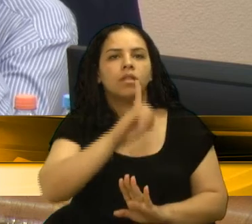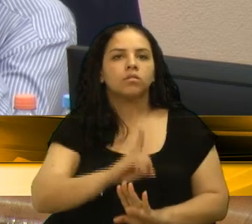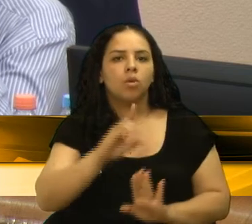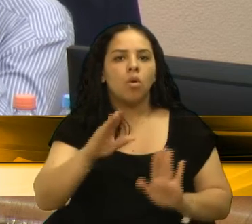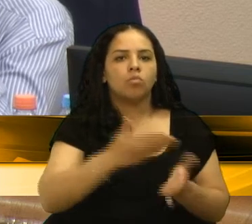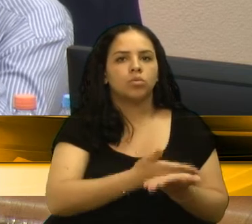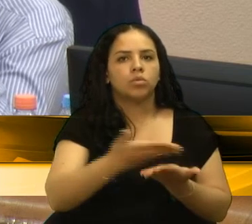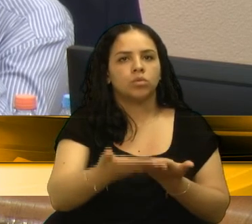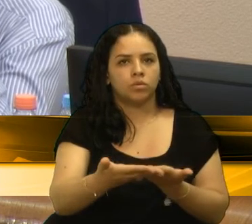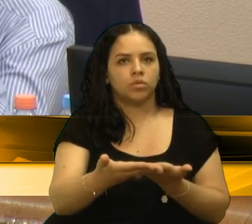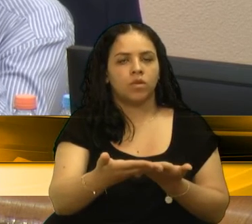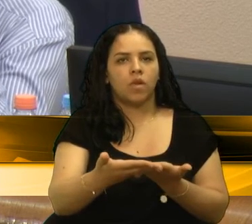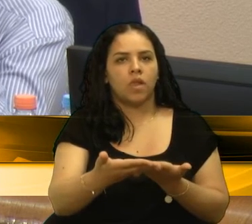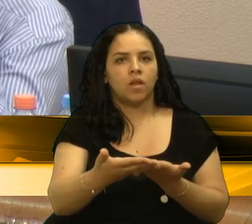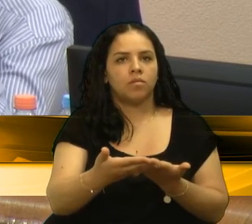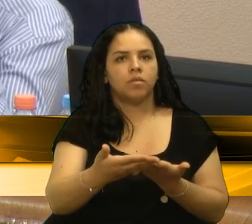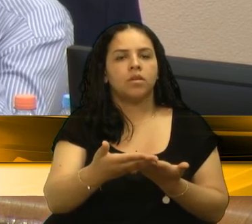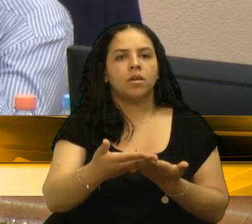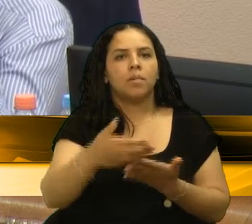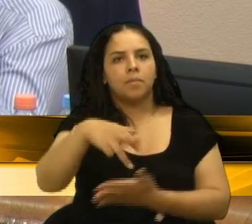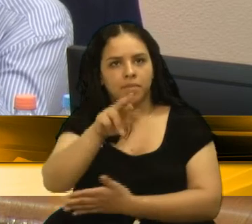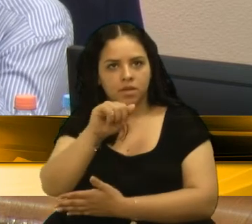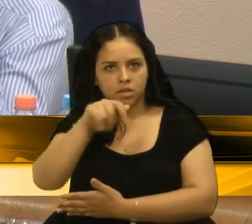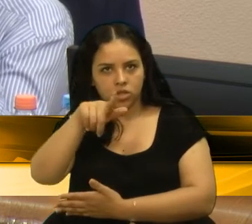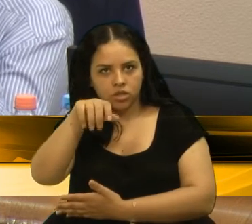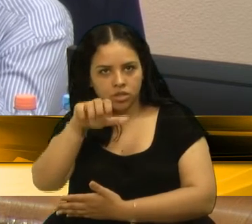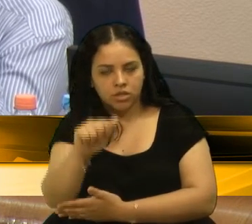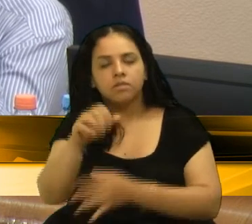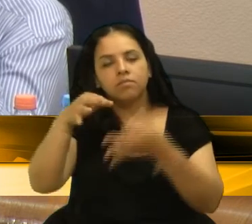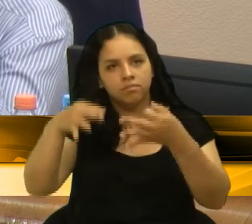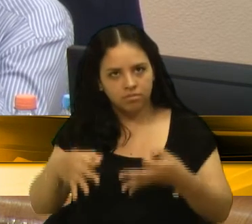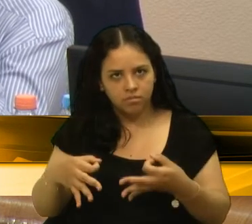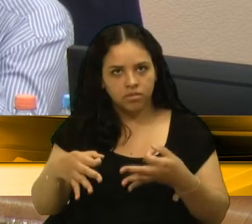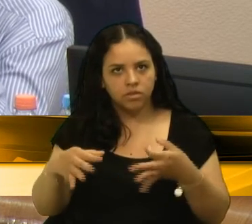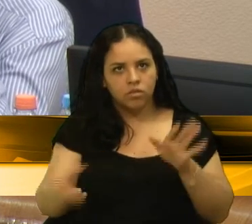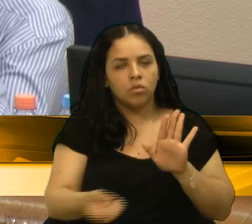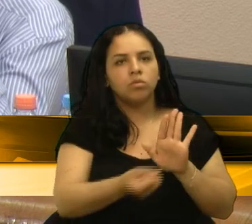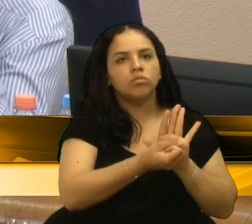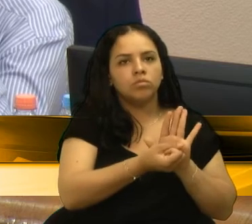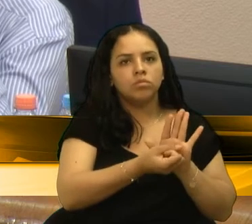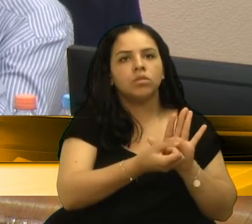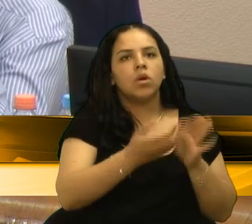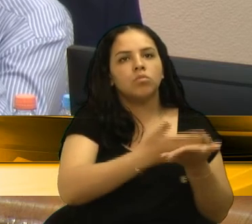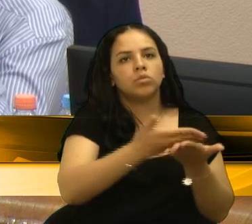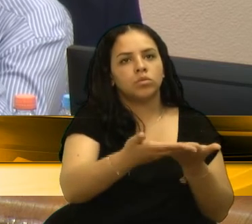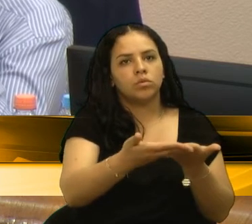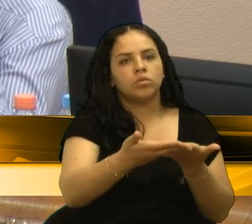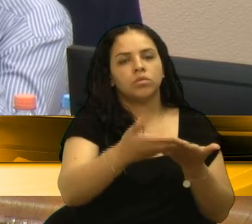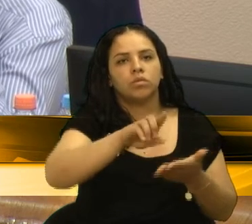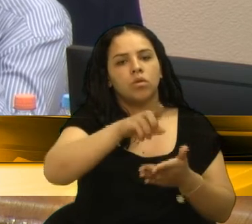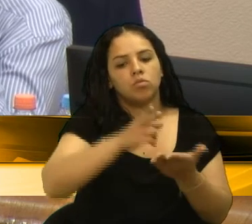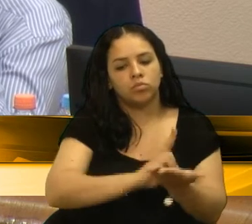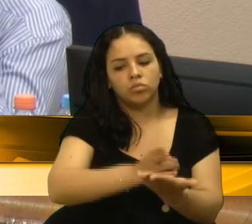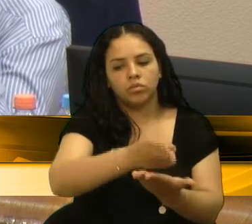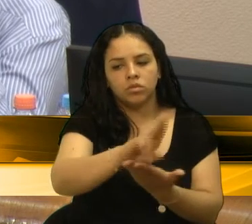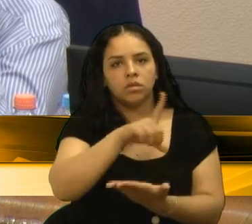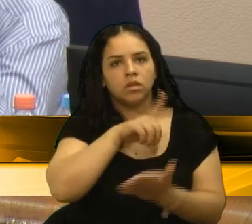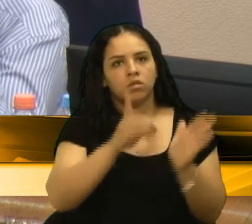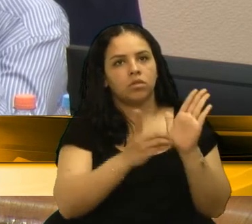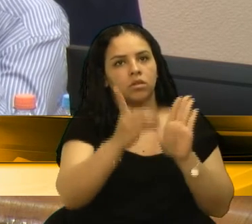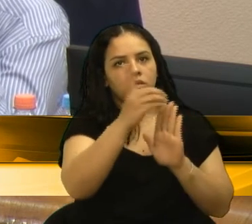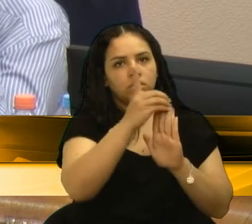pela administração, senhora Mirângela, exatamente. A gente fez a publicação, ele passou a entrar em vigência e passamos a seguir, então, o que dizia esse decreto.